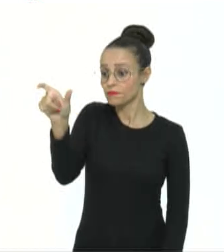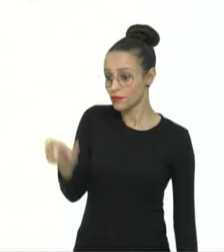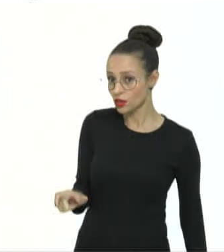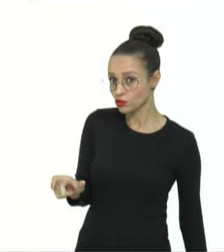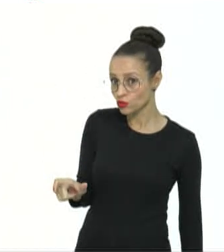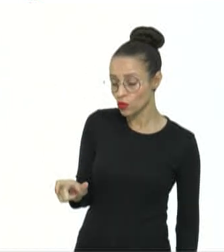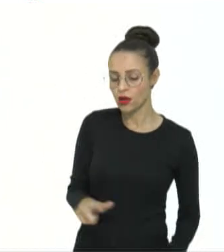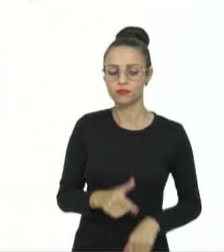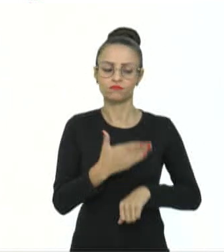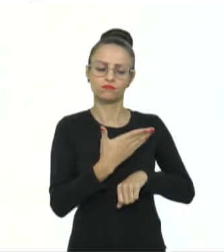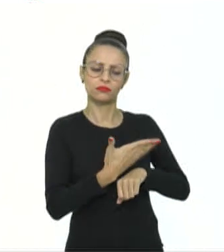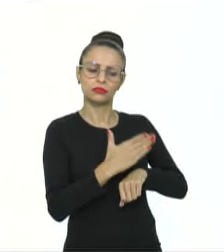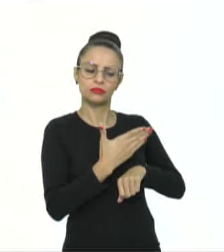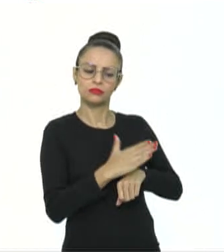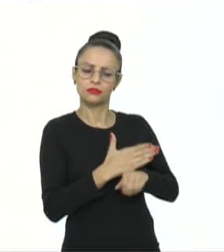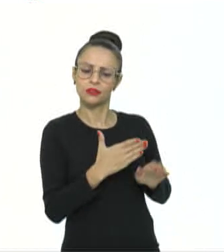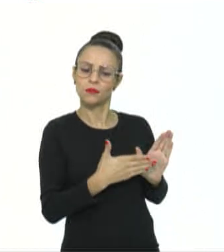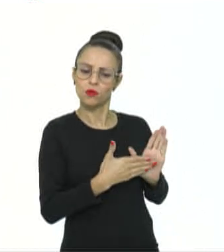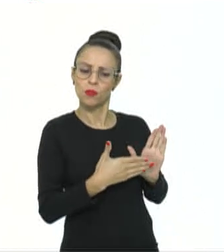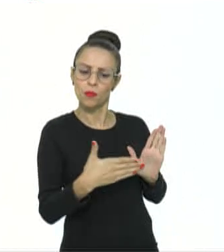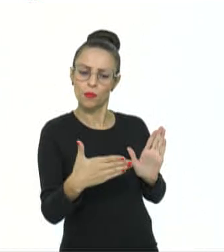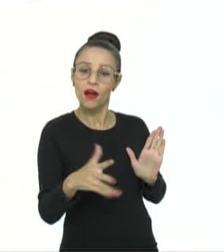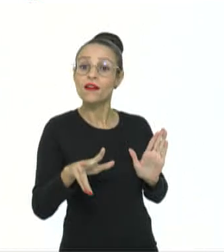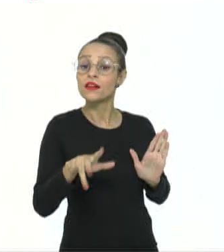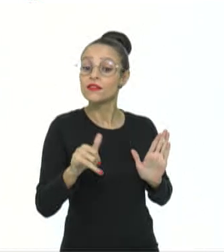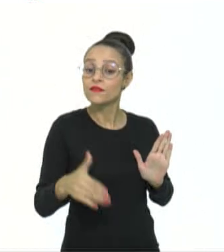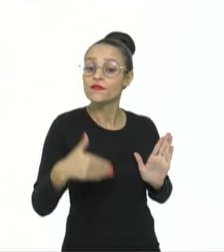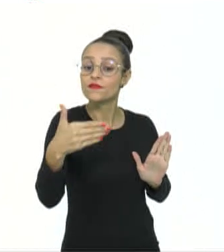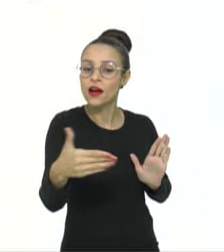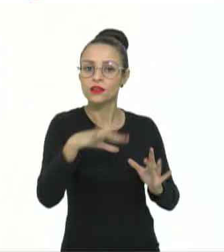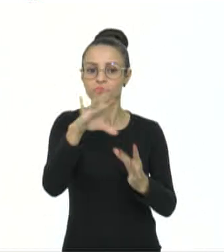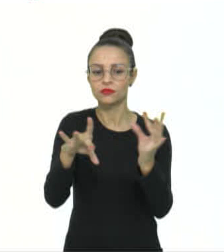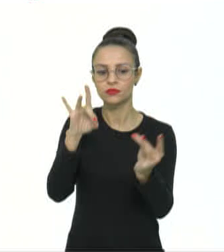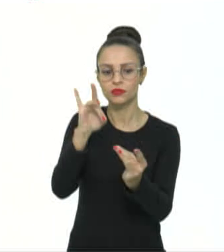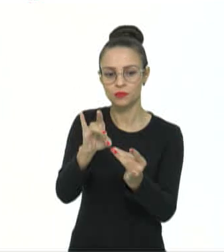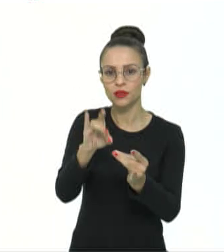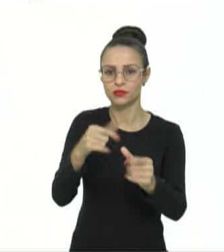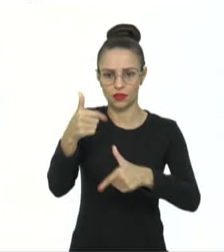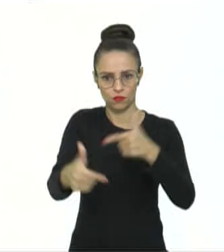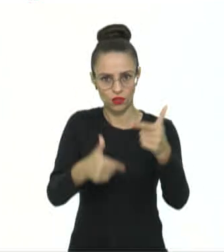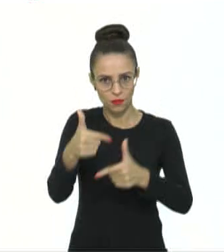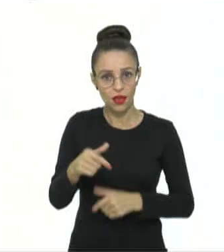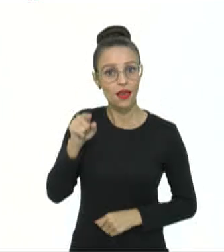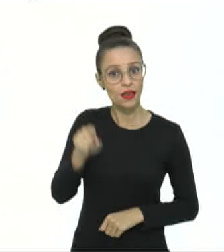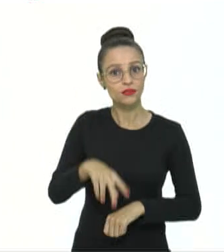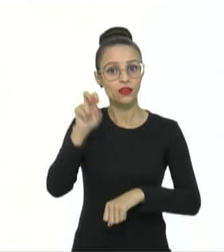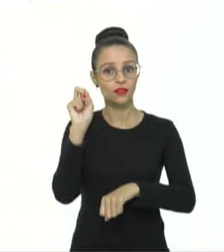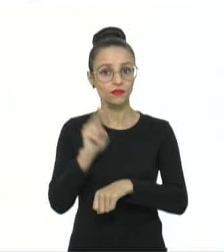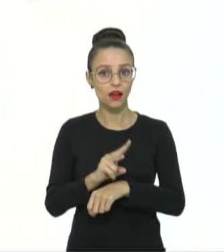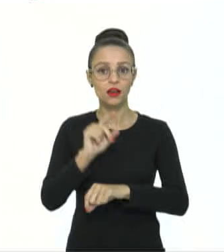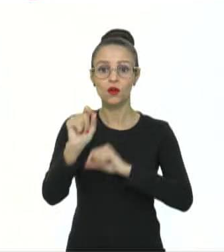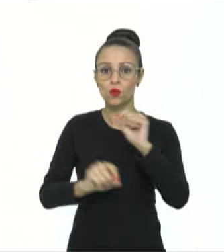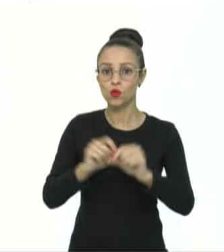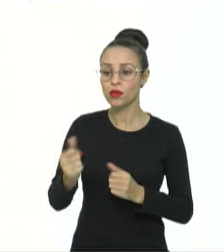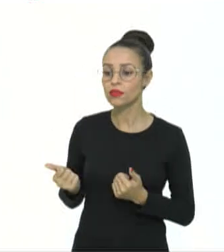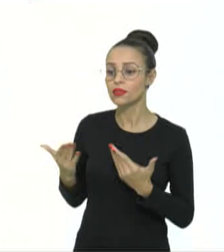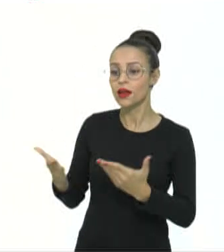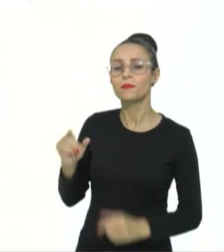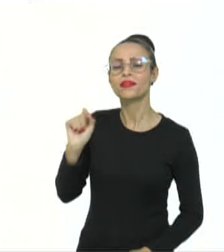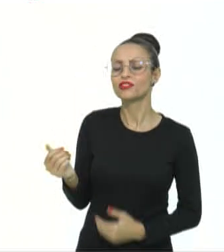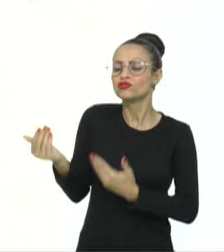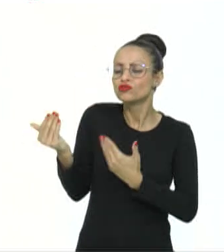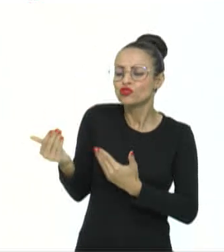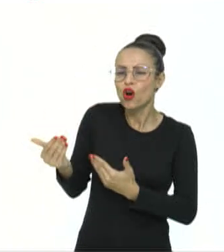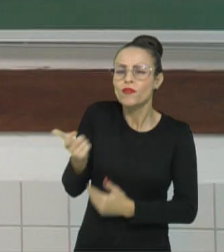trainee, treinamento, para exercer uma função específica. Este tipo de vaga é comumente atribuído a